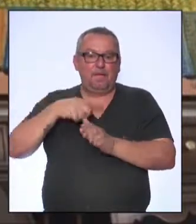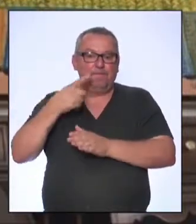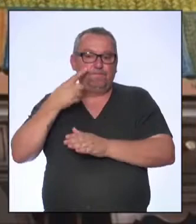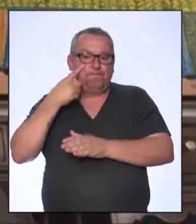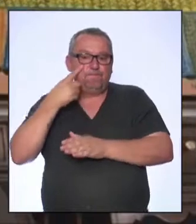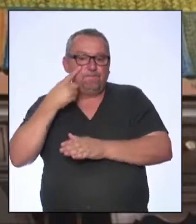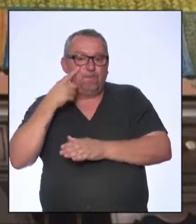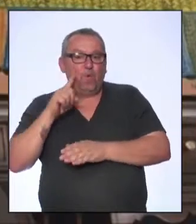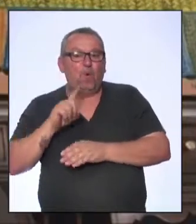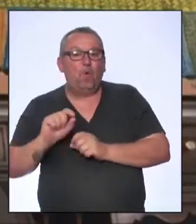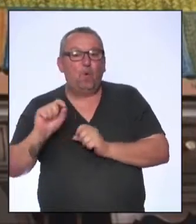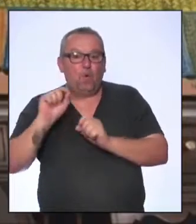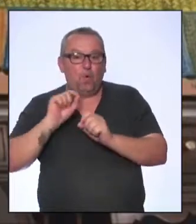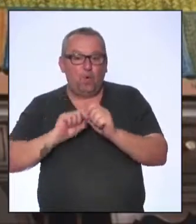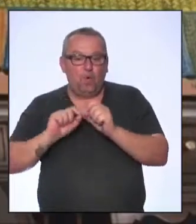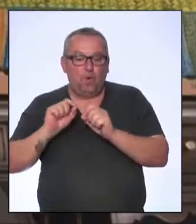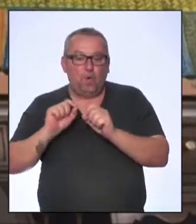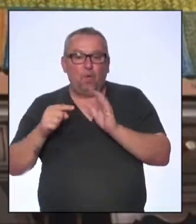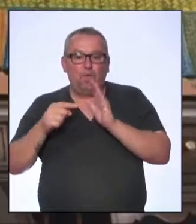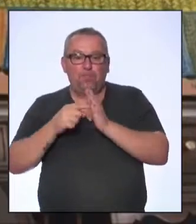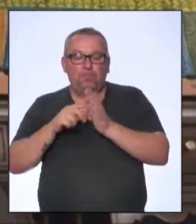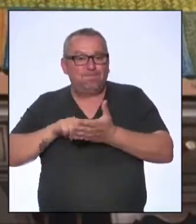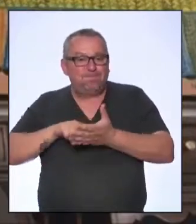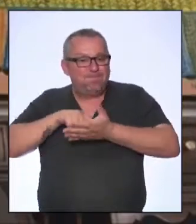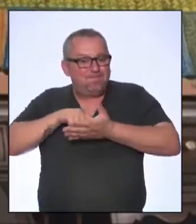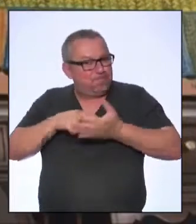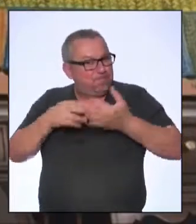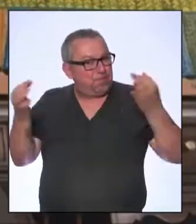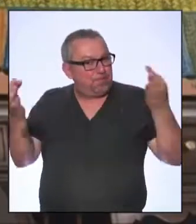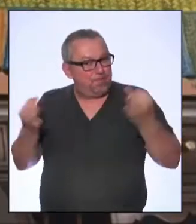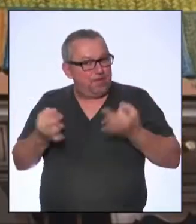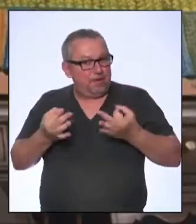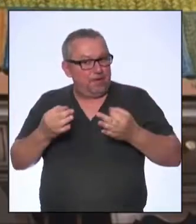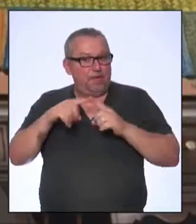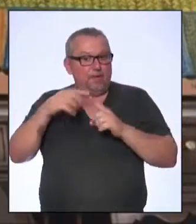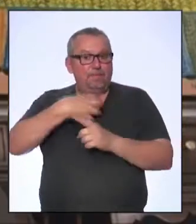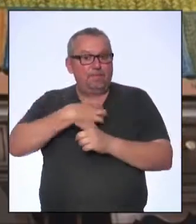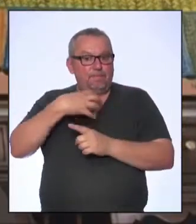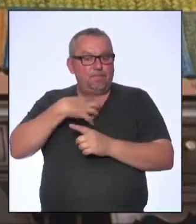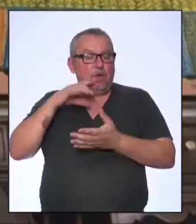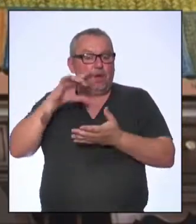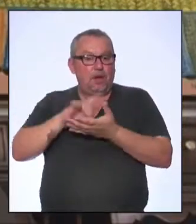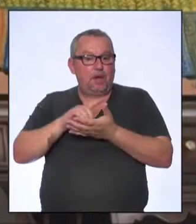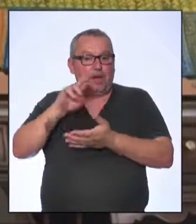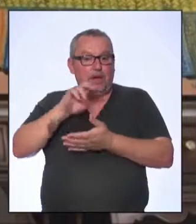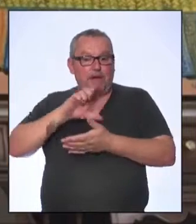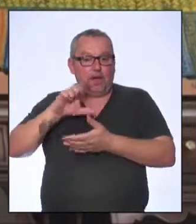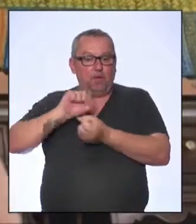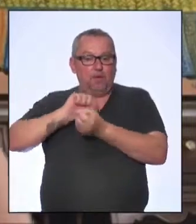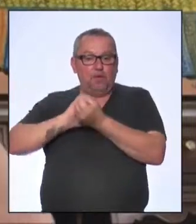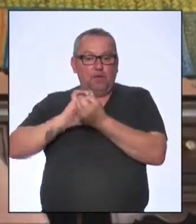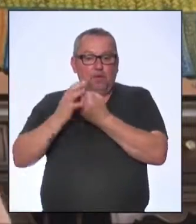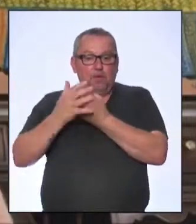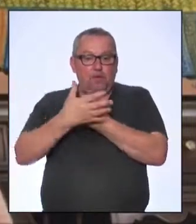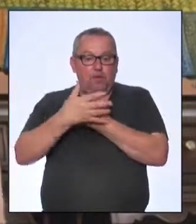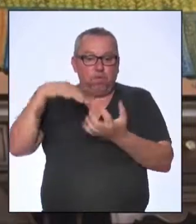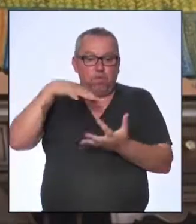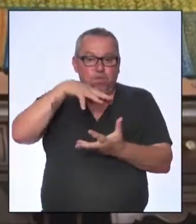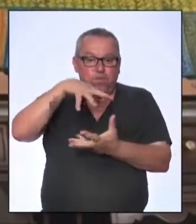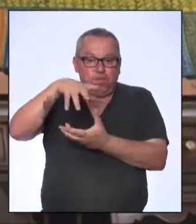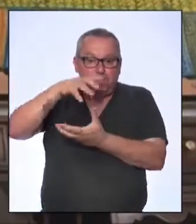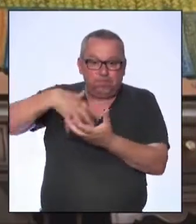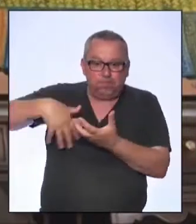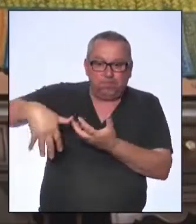um ponto concreto. Nós temos uma situação real de pandemia em que